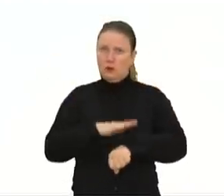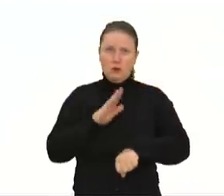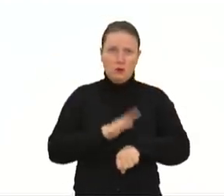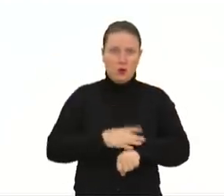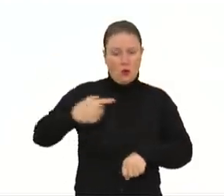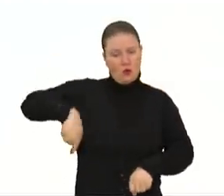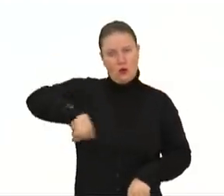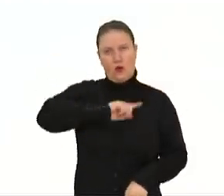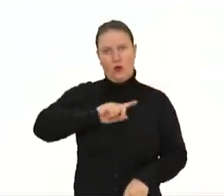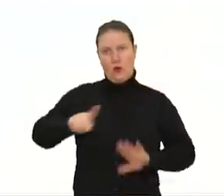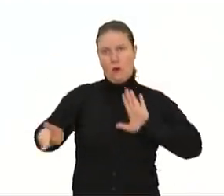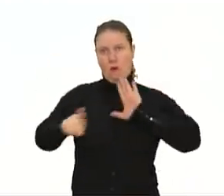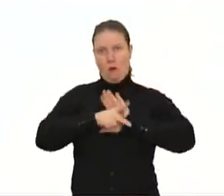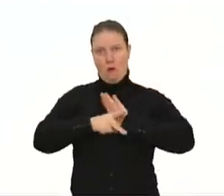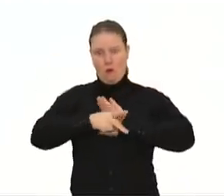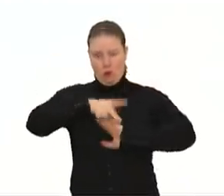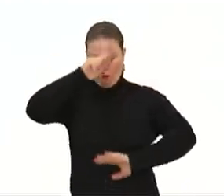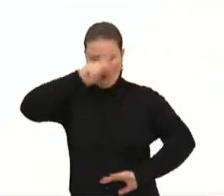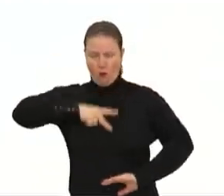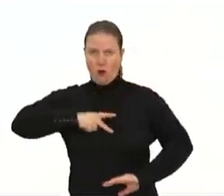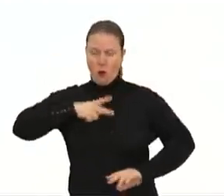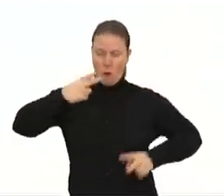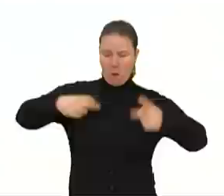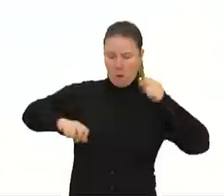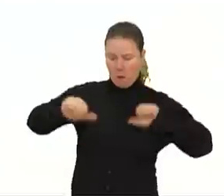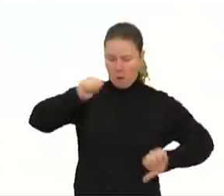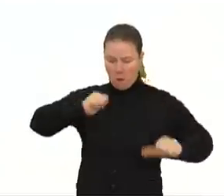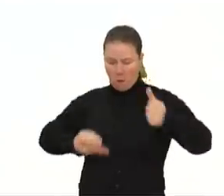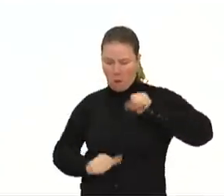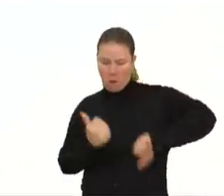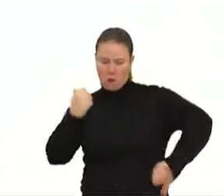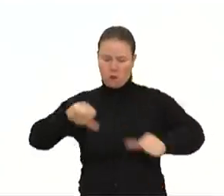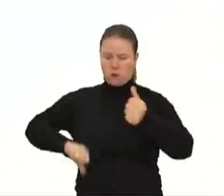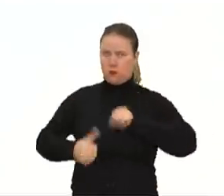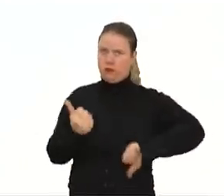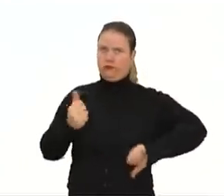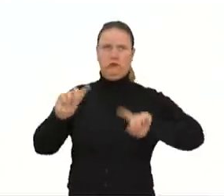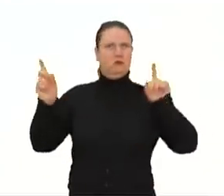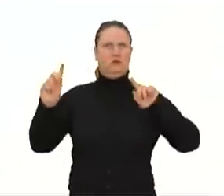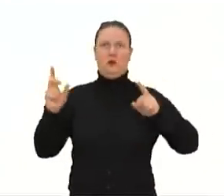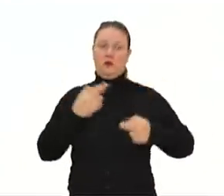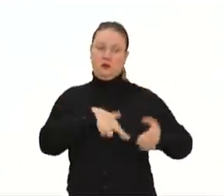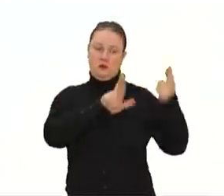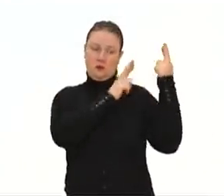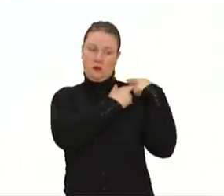nós devemos nos autoavaliar, certo? Papel, né, de